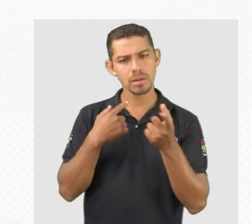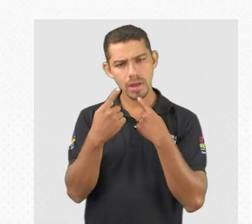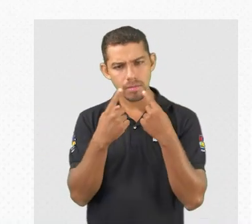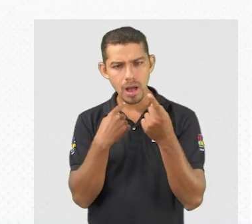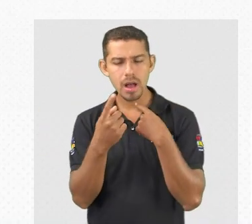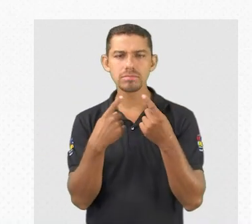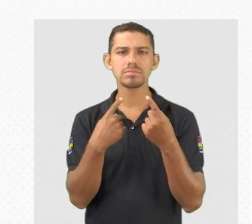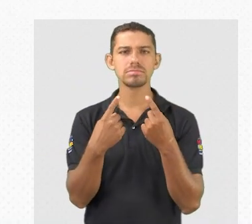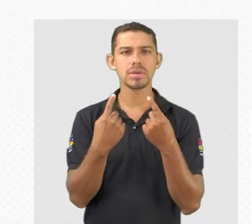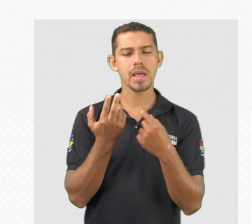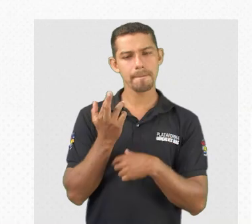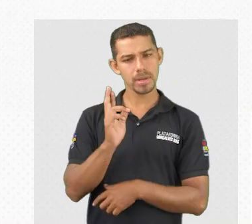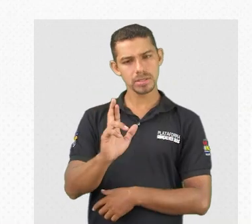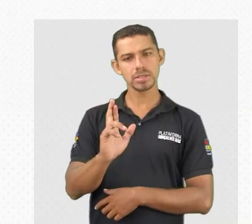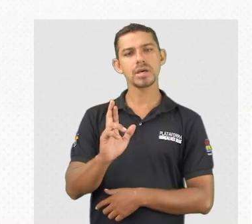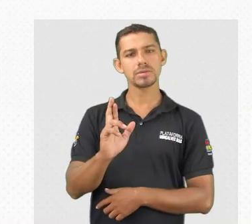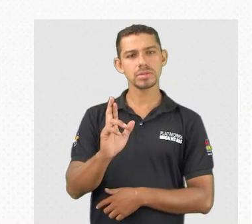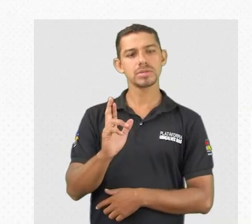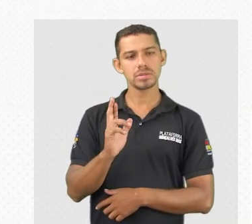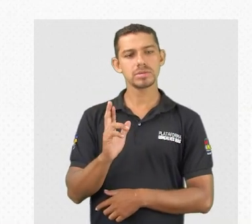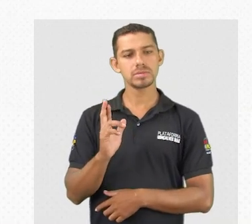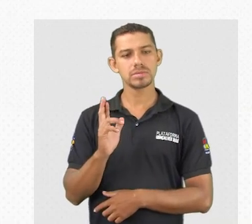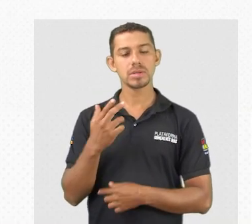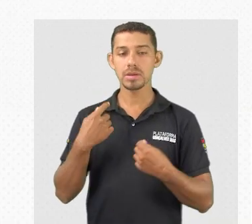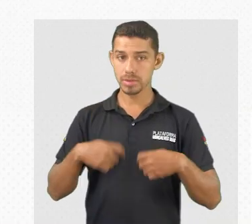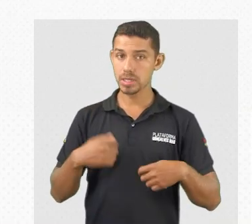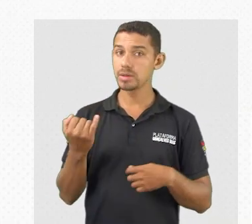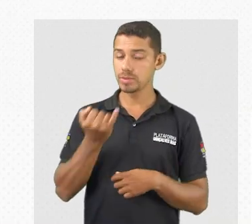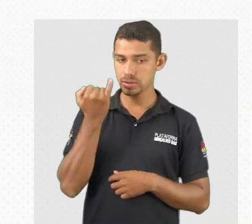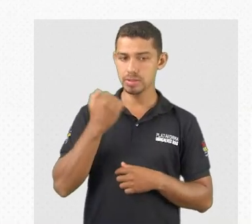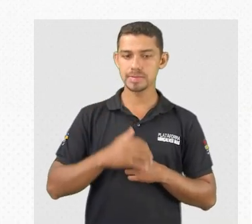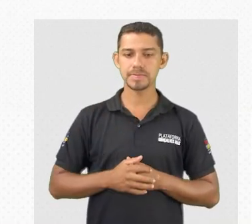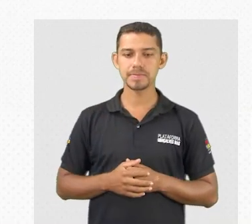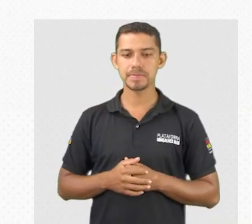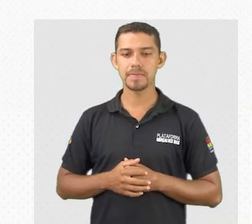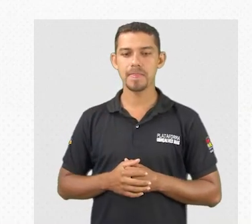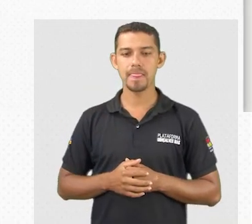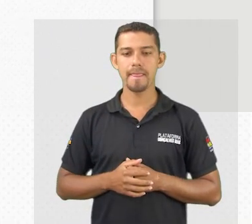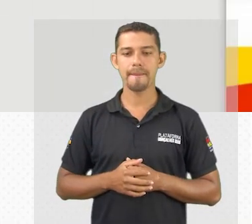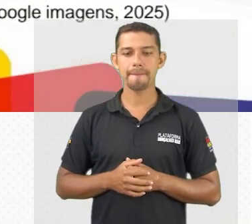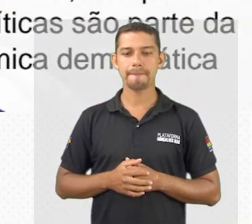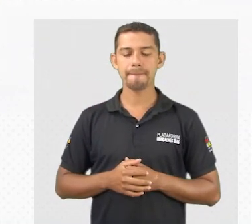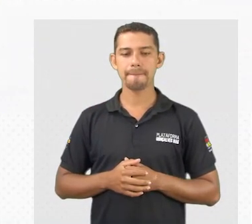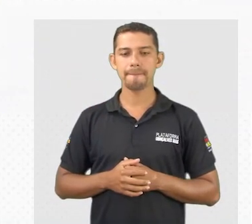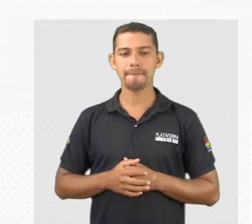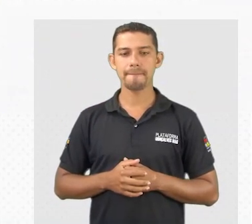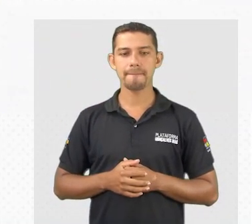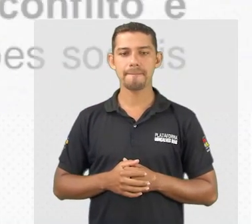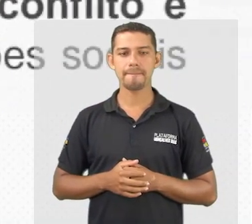diálogo representantes e representados. Isso é necessário, isso é fundamental.